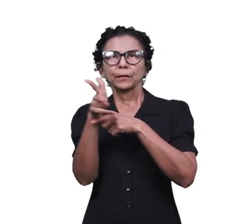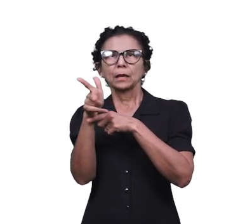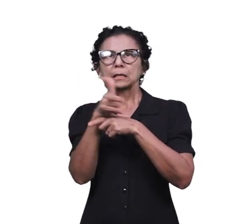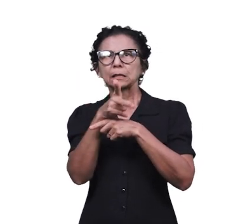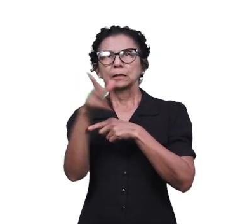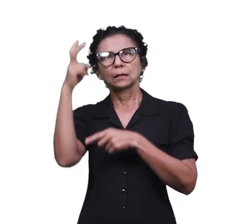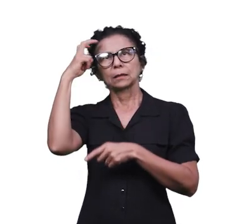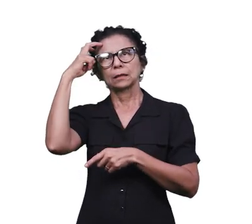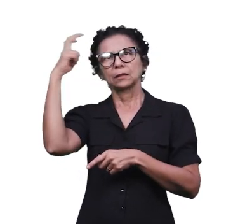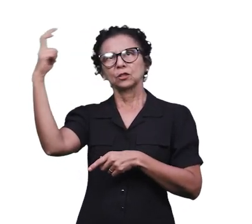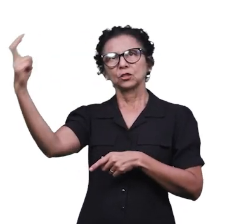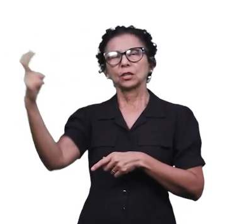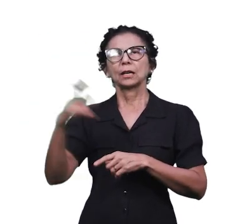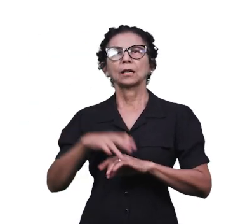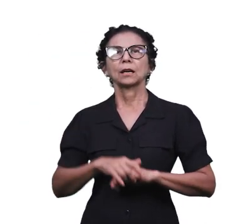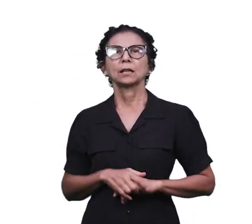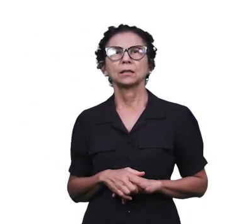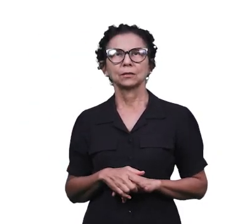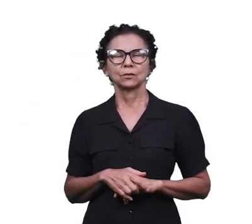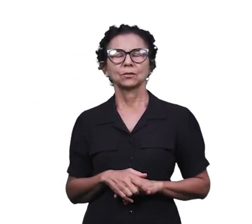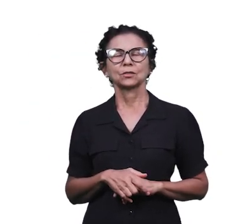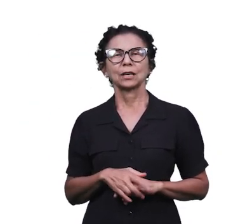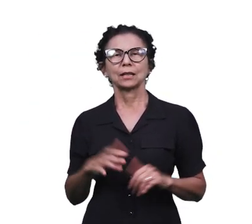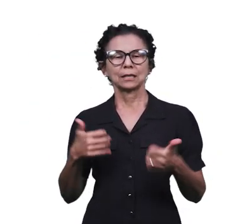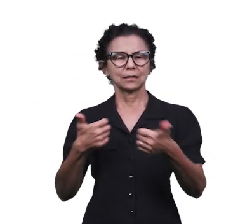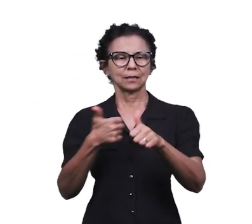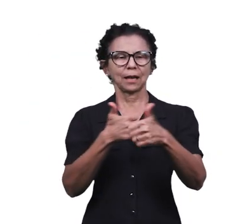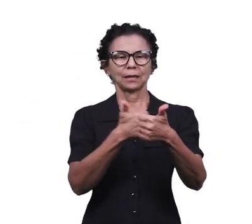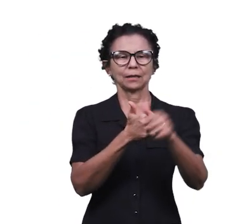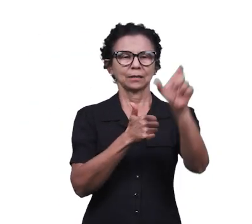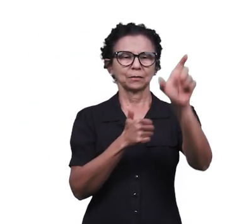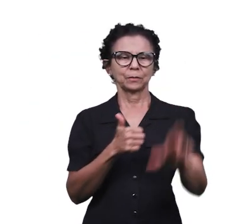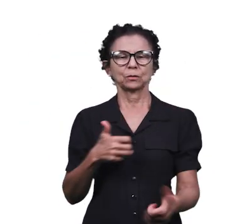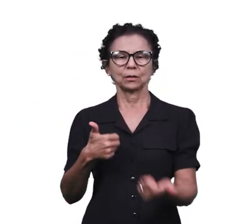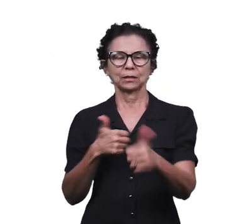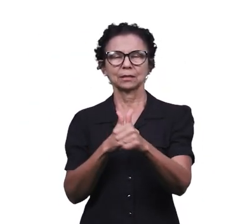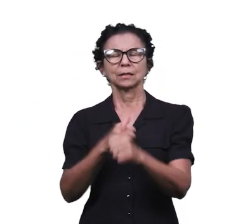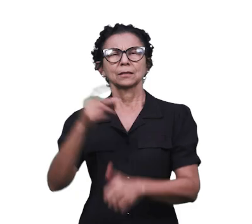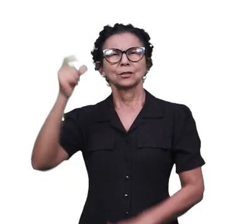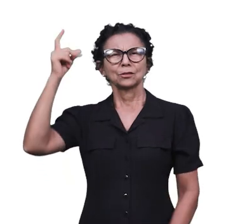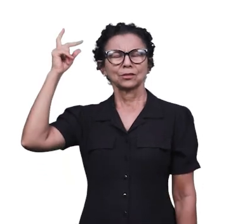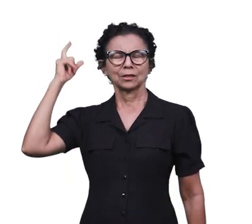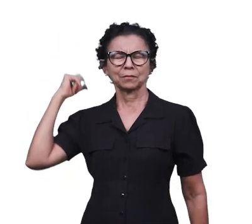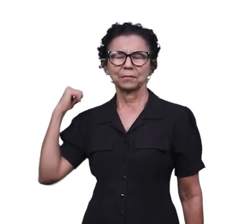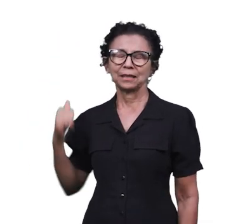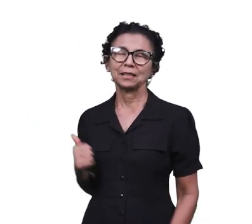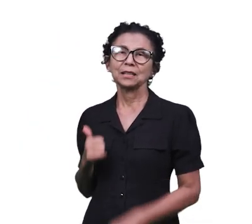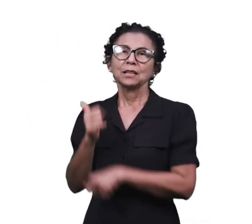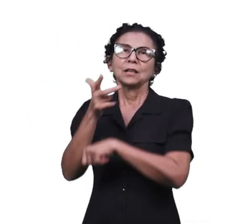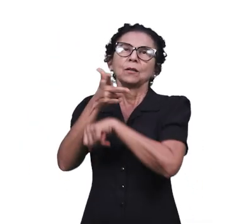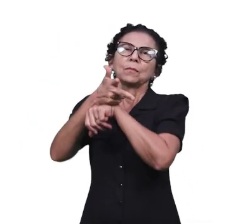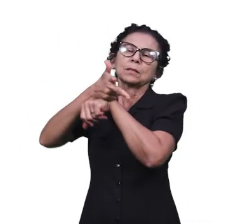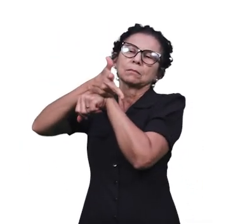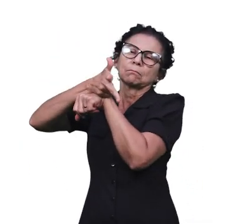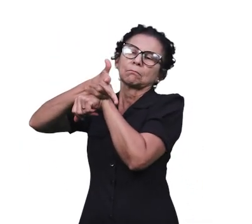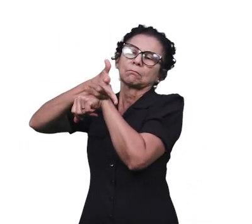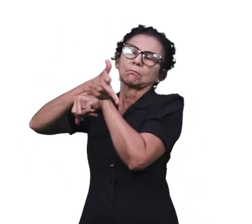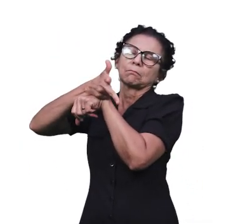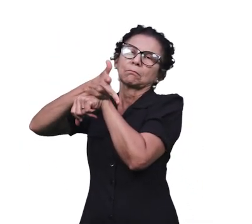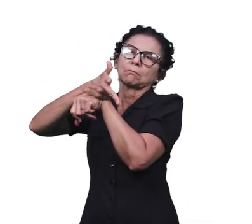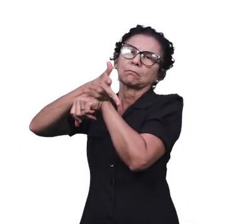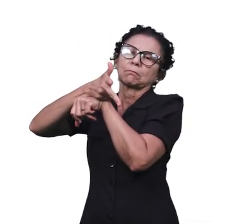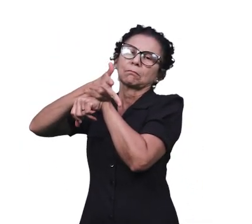A câmera, ela segue a pessoa, né? Há tempos atrás nós tínhamos a câmera que ela ficava